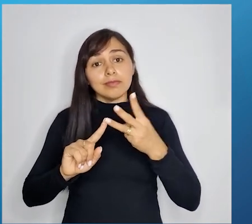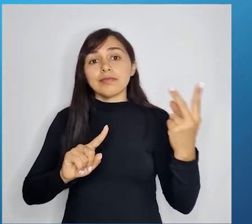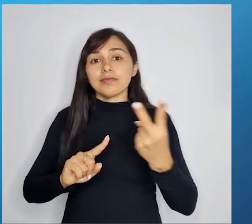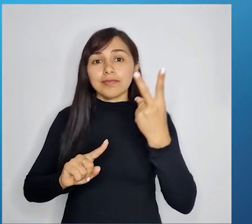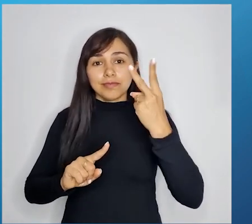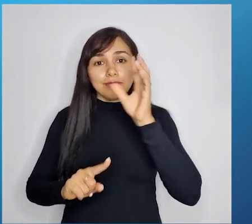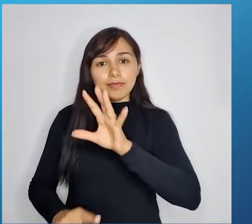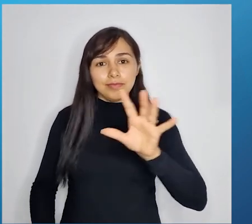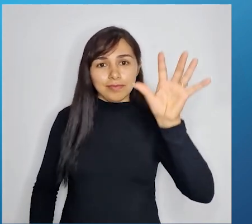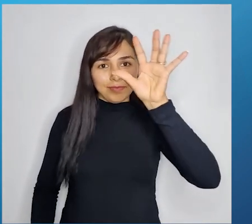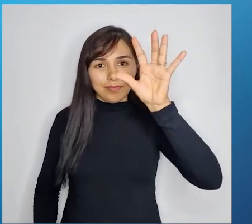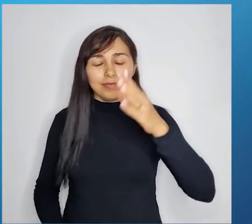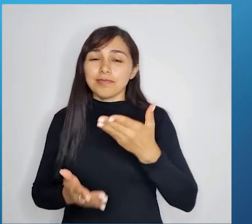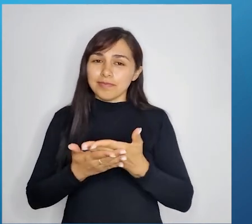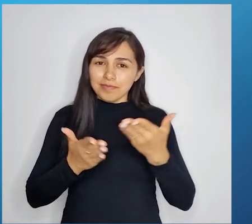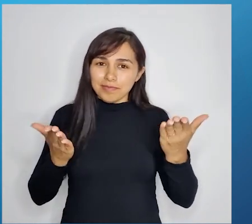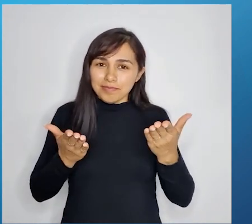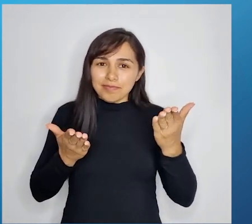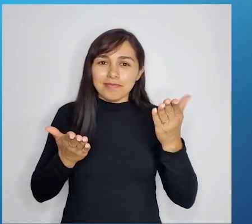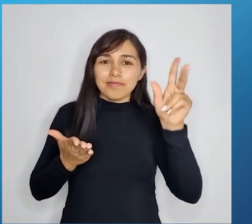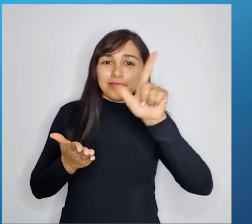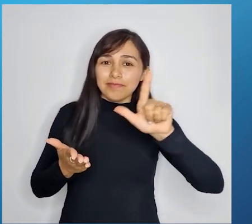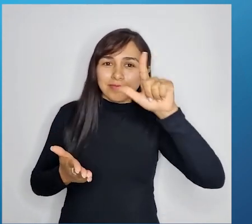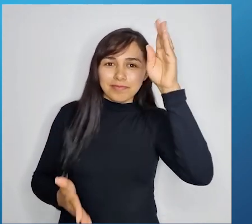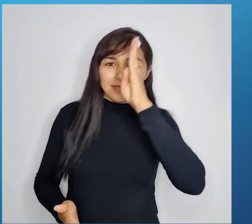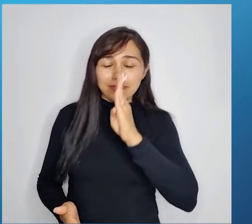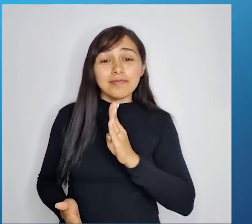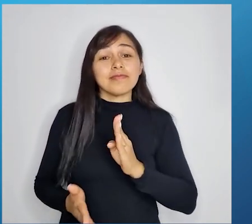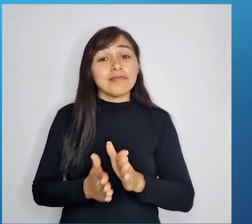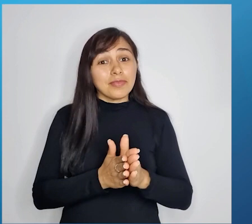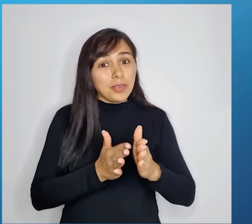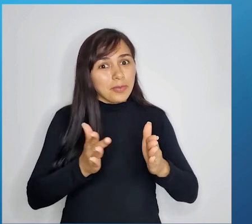foi a nossa aula sobre a literatura brasileira, o período